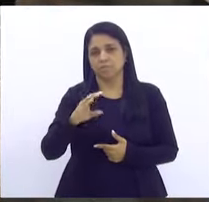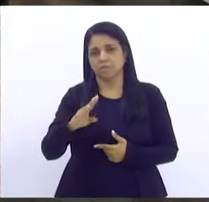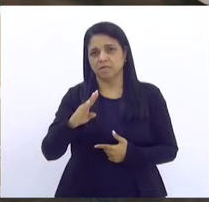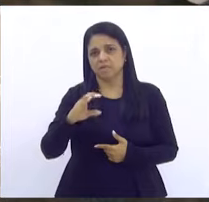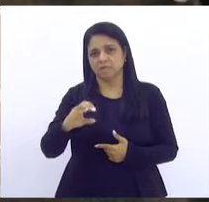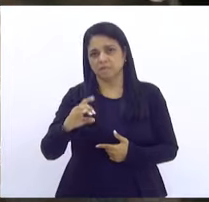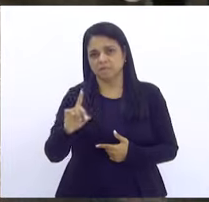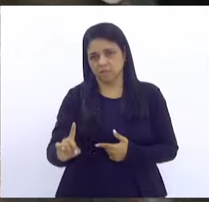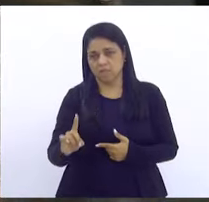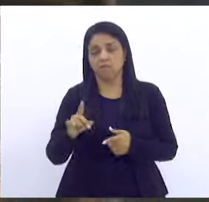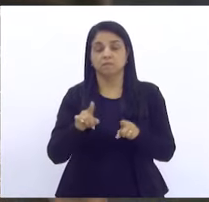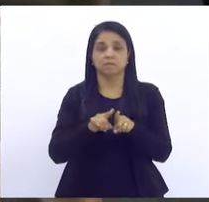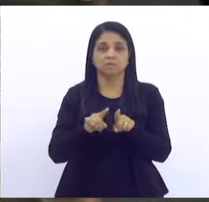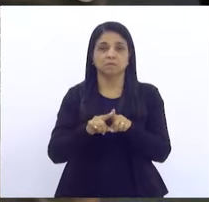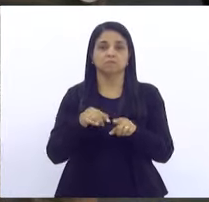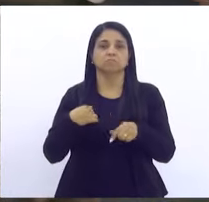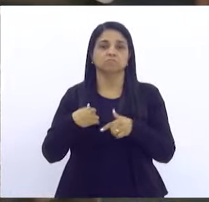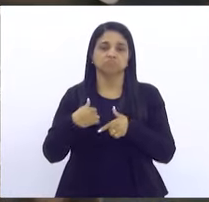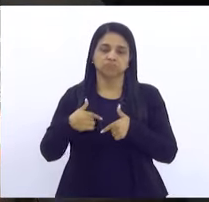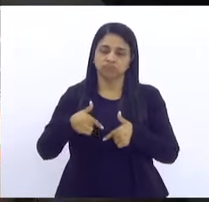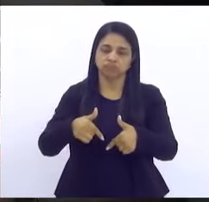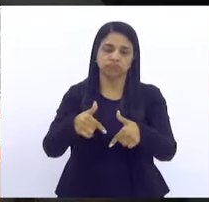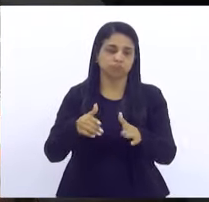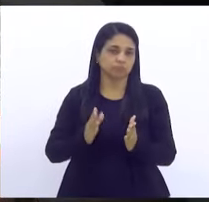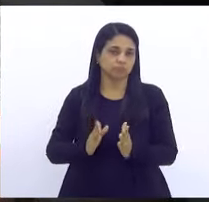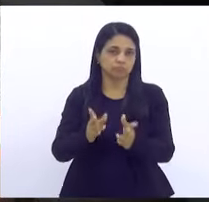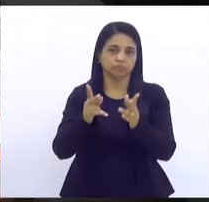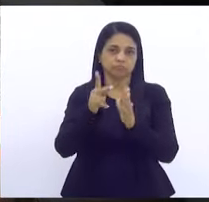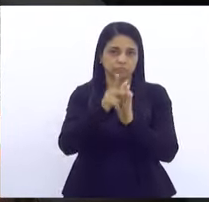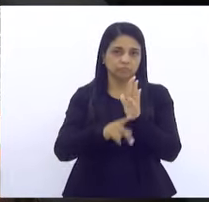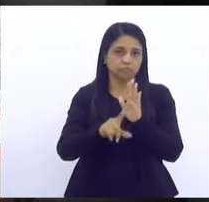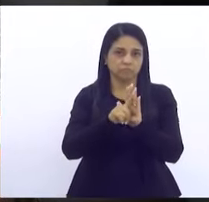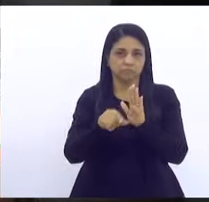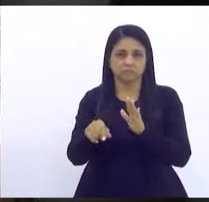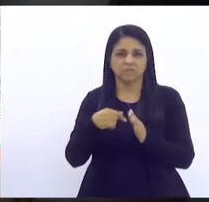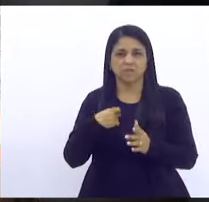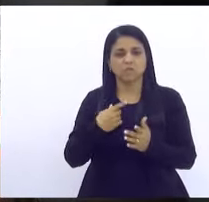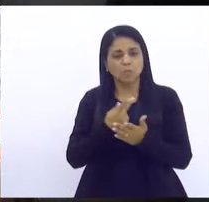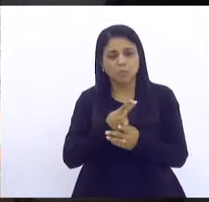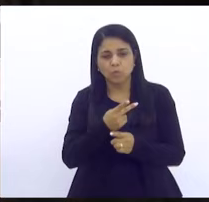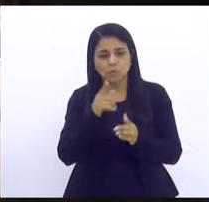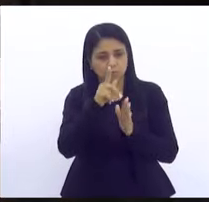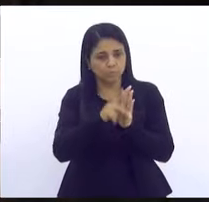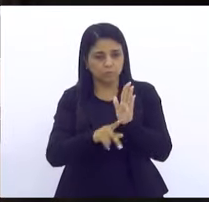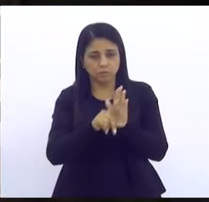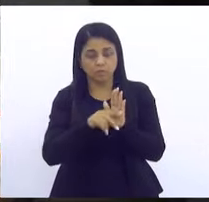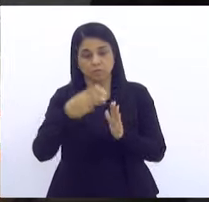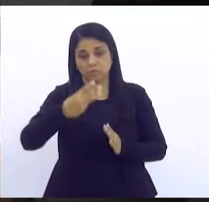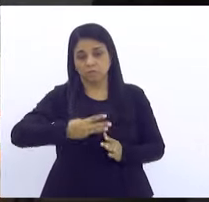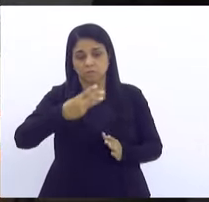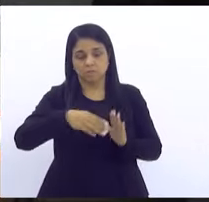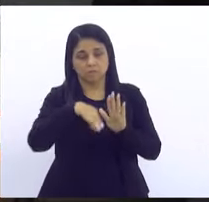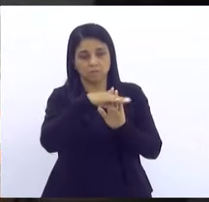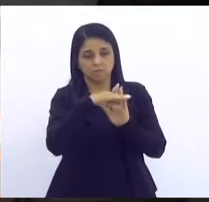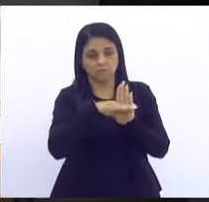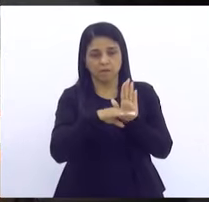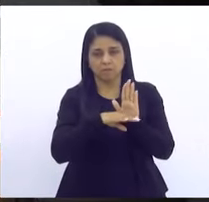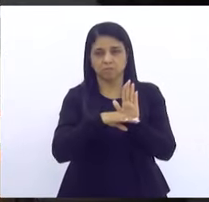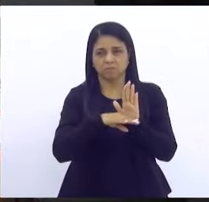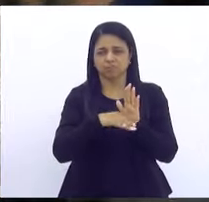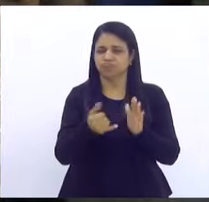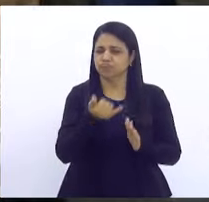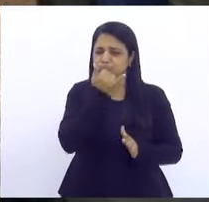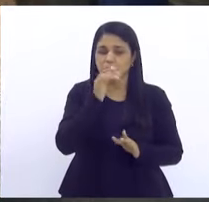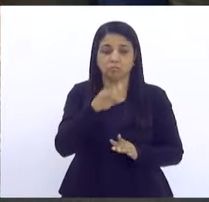projeto pode continuar a tramitação. Esse é qual projeto que eu estou procurando aqui, não estou encontrando? É o terceiro da pauta, terceiro não,